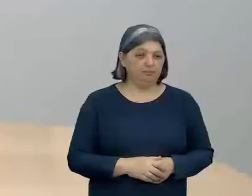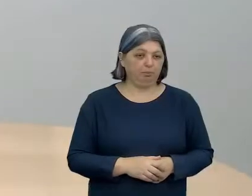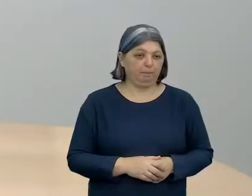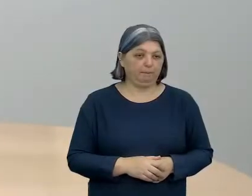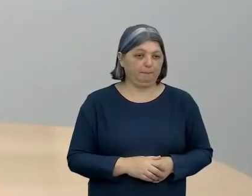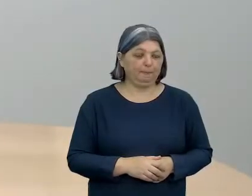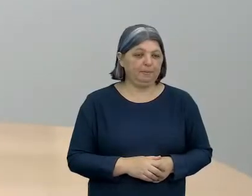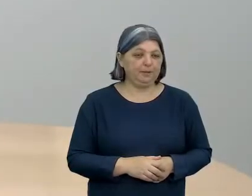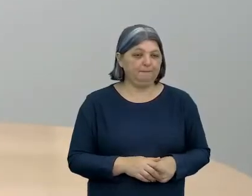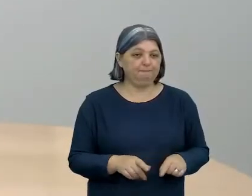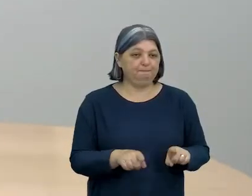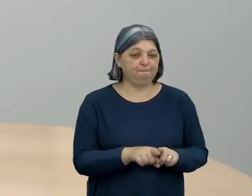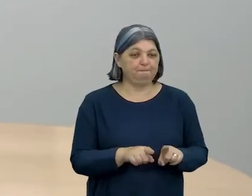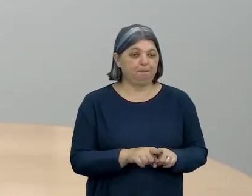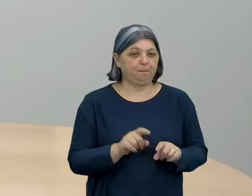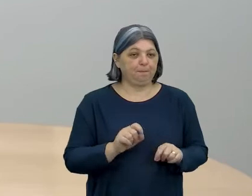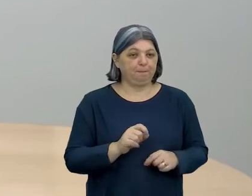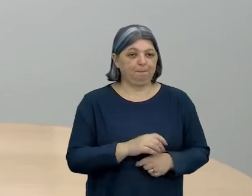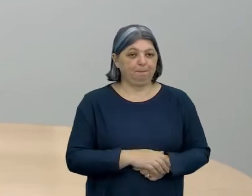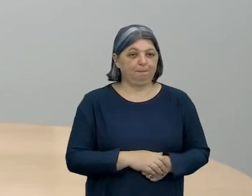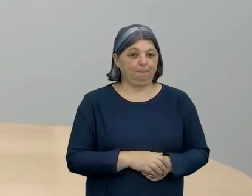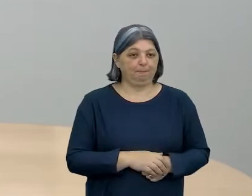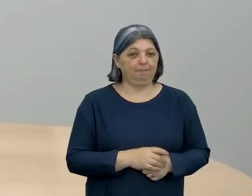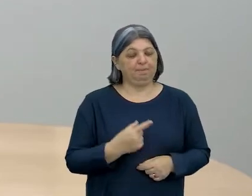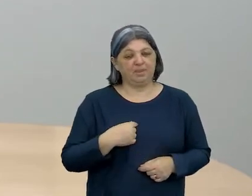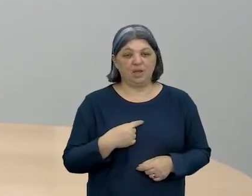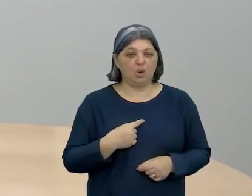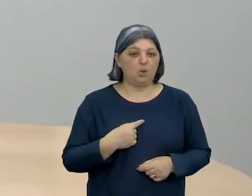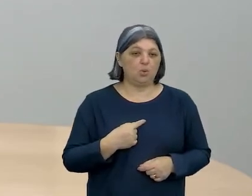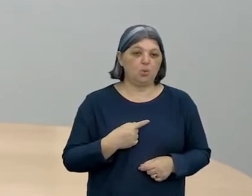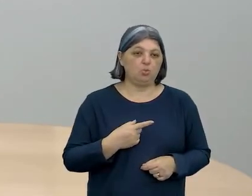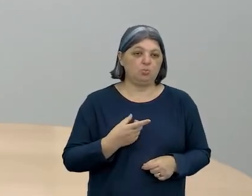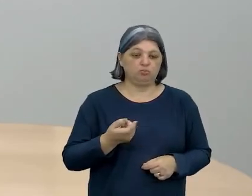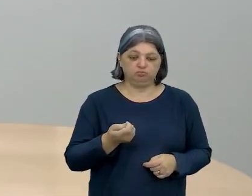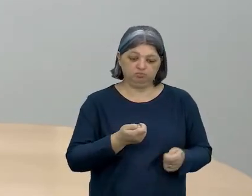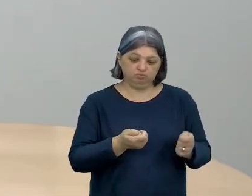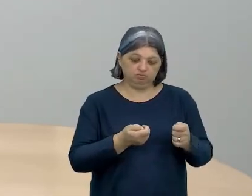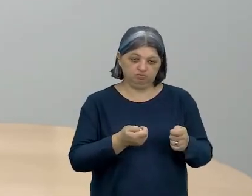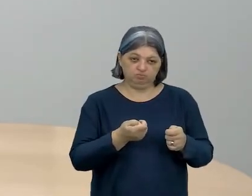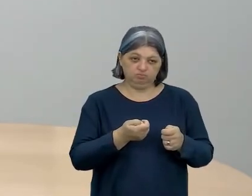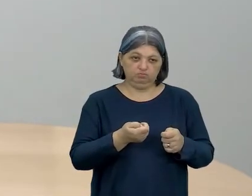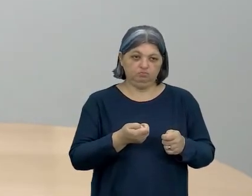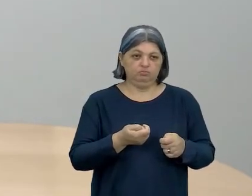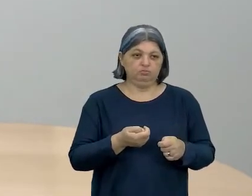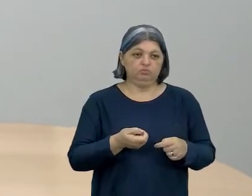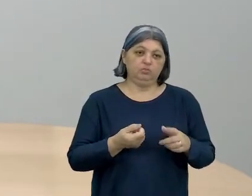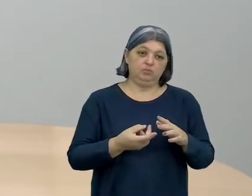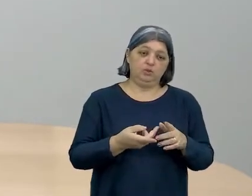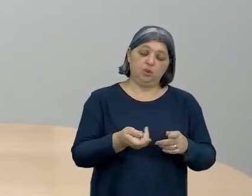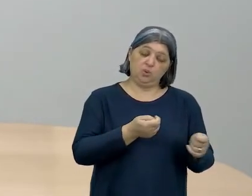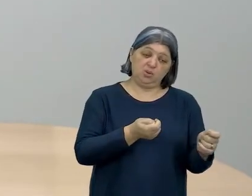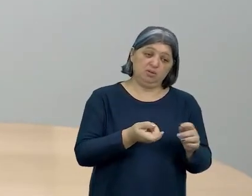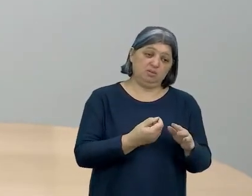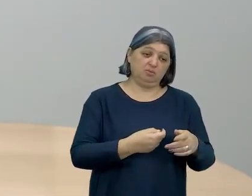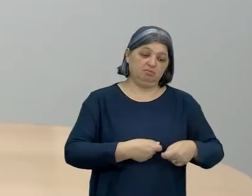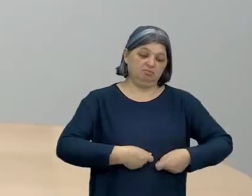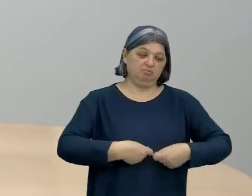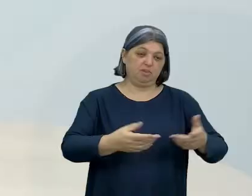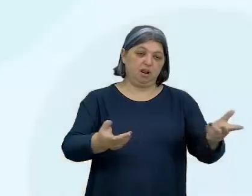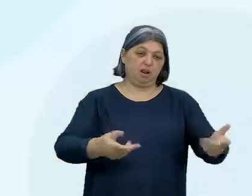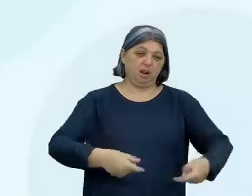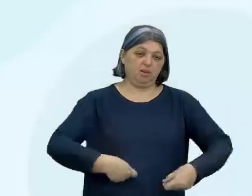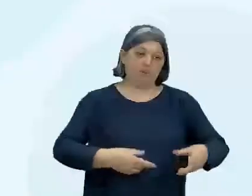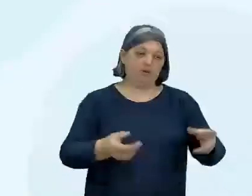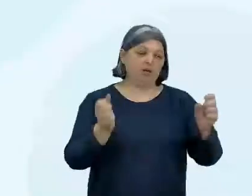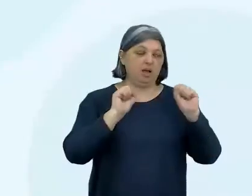o seu perfil? Ah, eu sou pão duro, eu sou poupador, eu sou gastador, eu